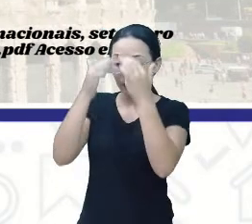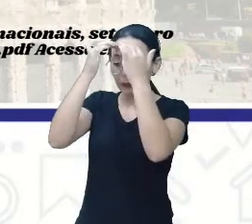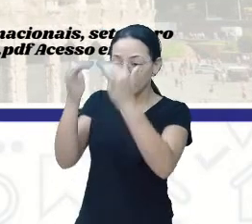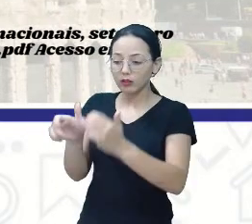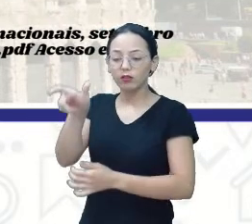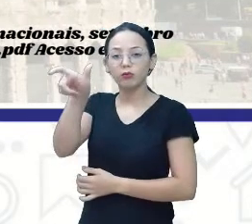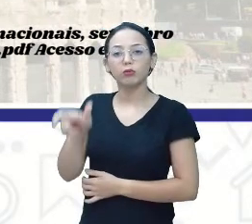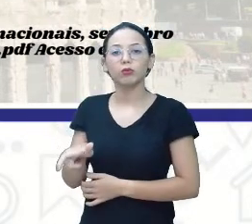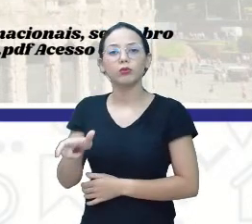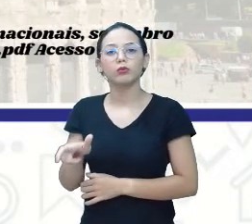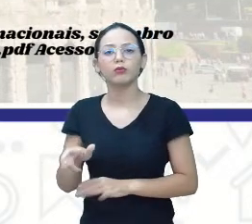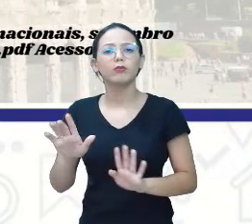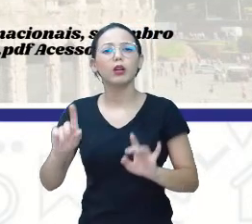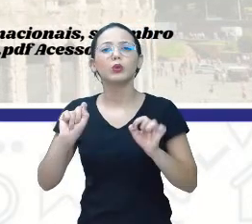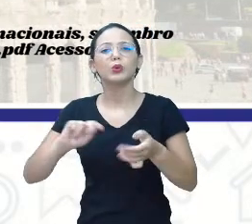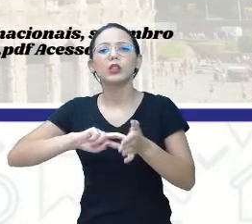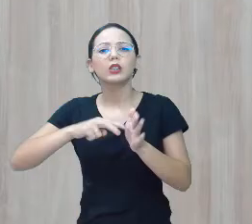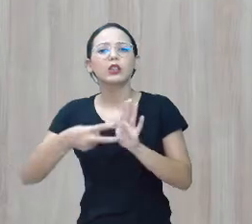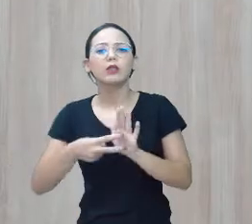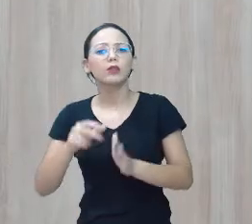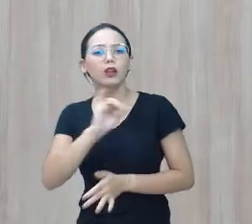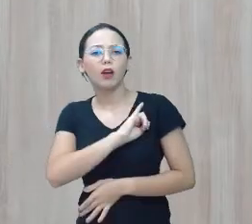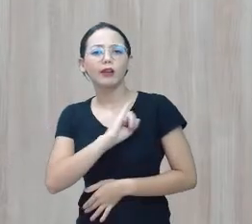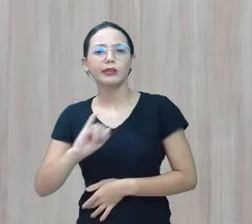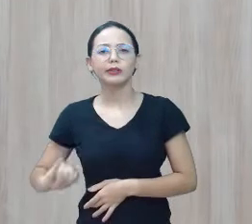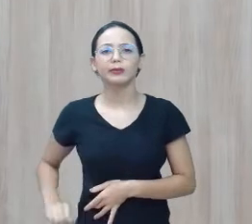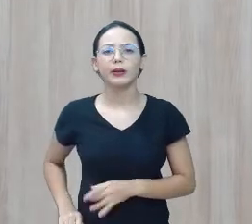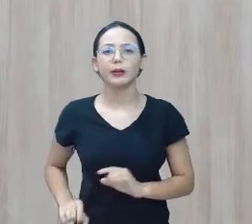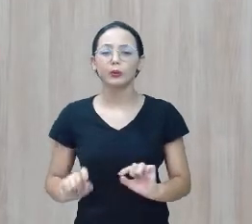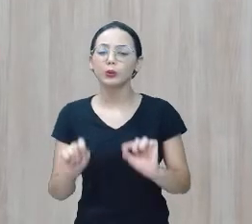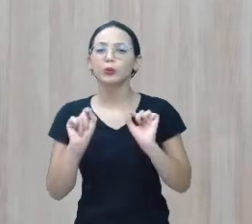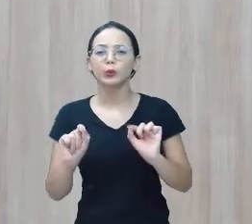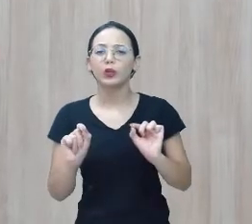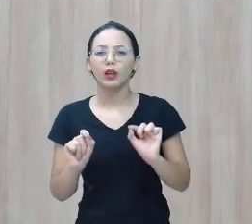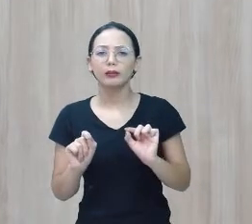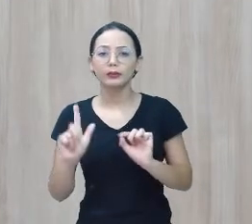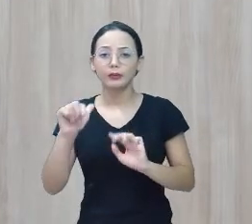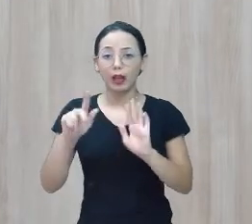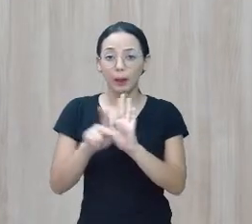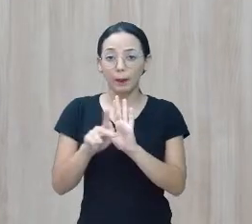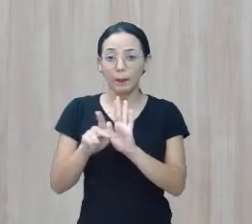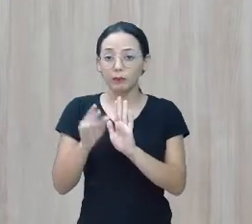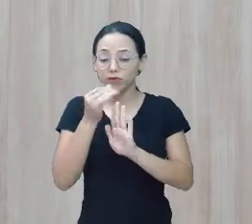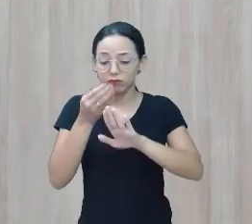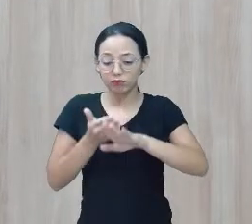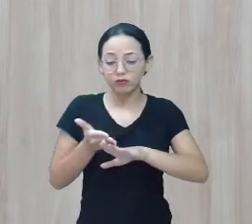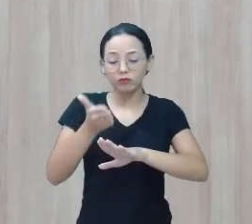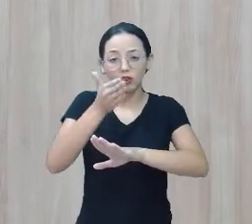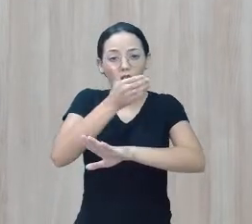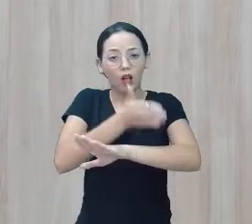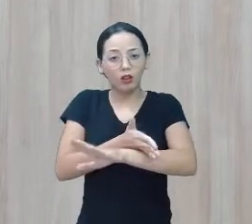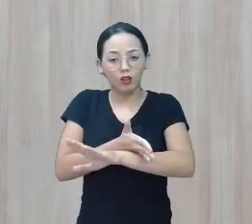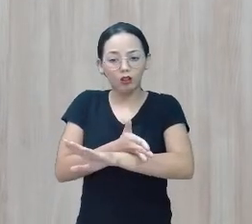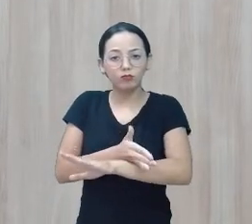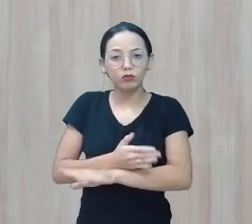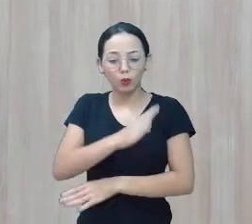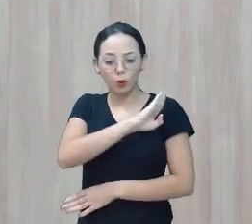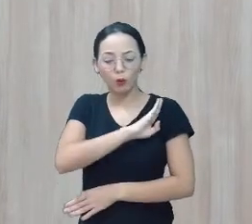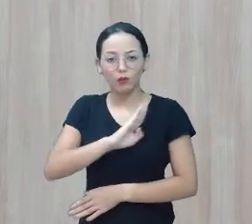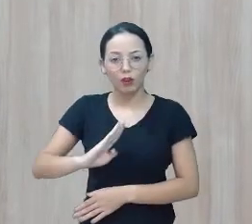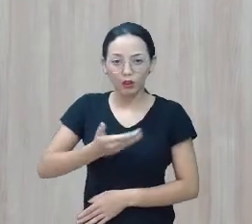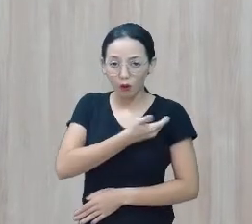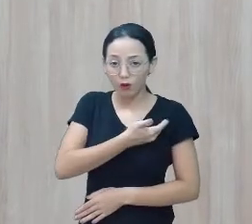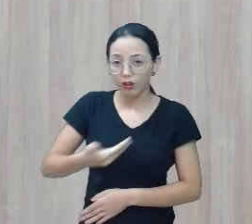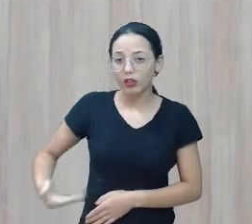conceito aqui, o que seria o império? Seria uma prerrogativa do governante. Então,